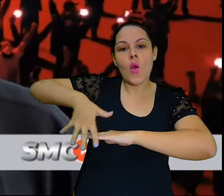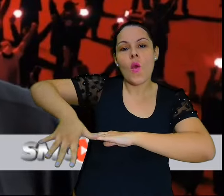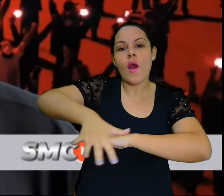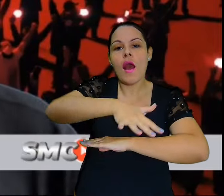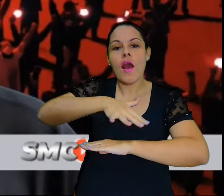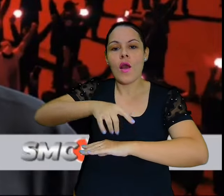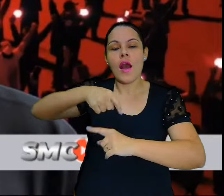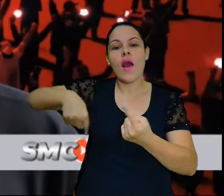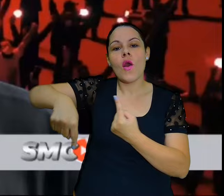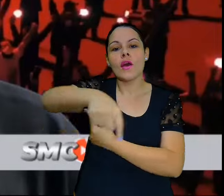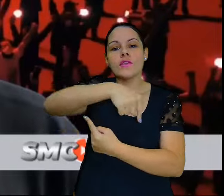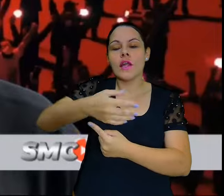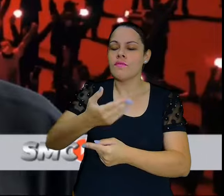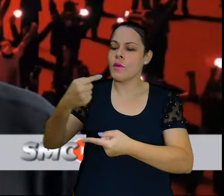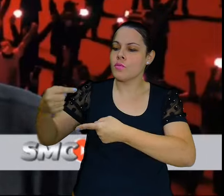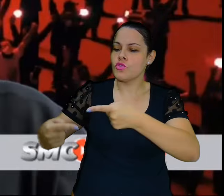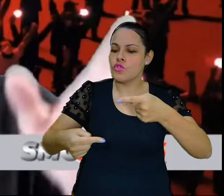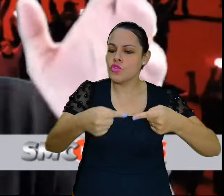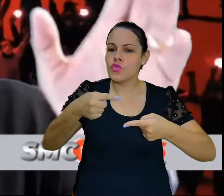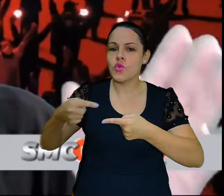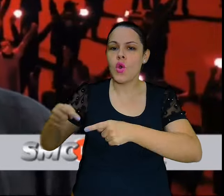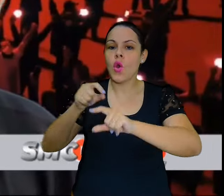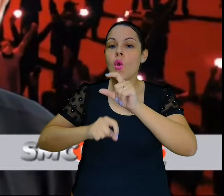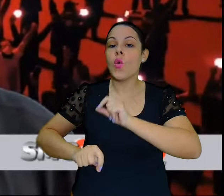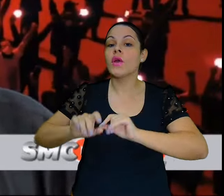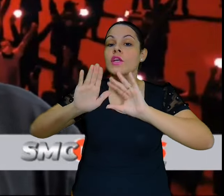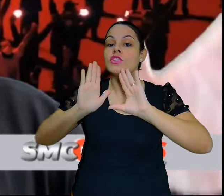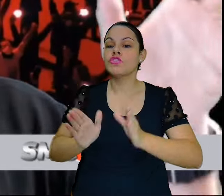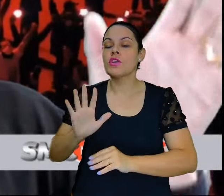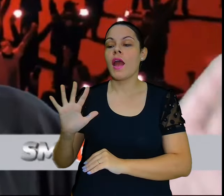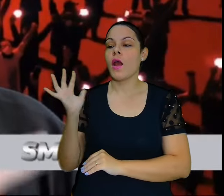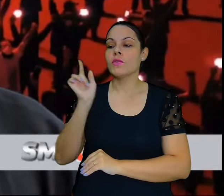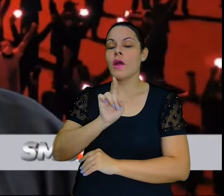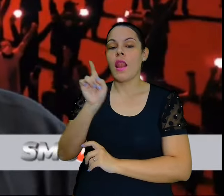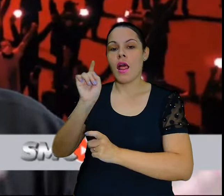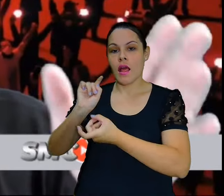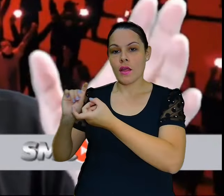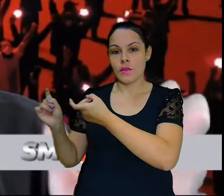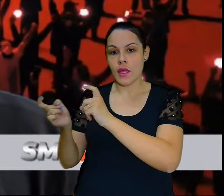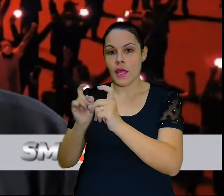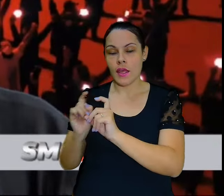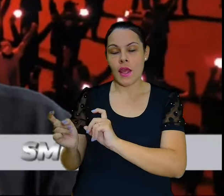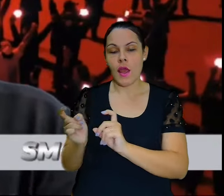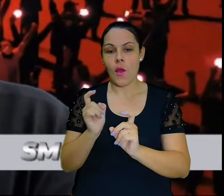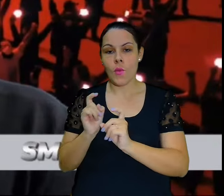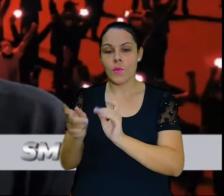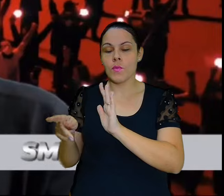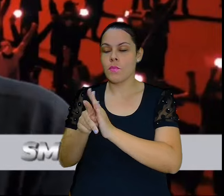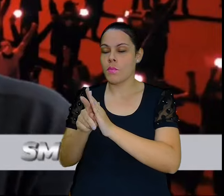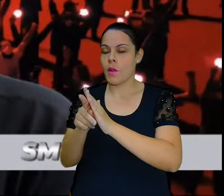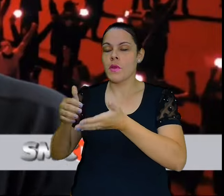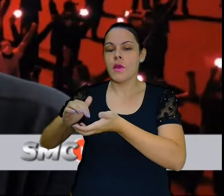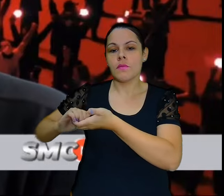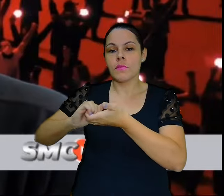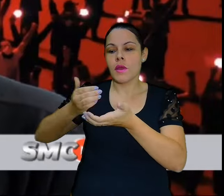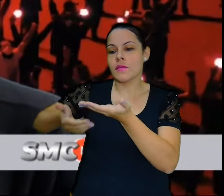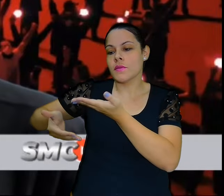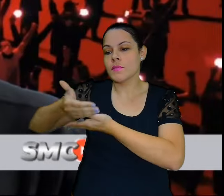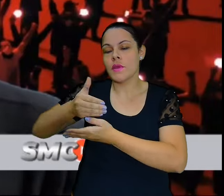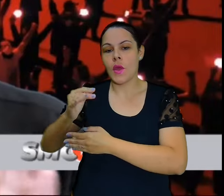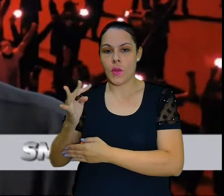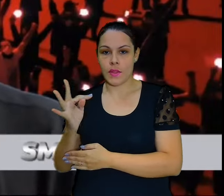discutimos os encaminhamentos do que foi discutido na reunião de mediação do